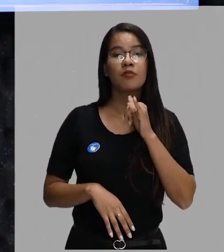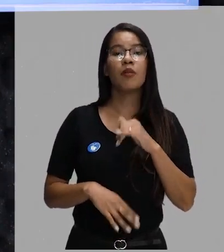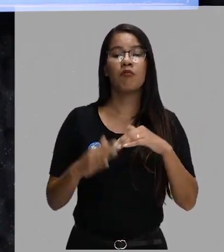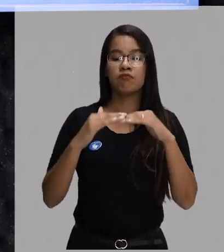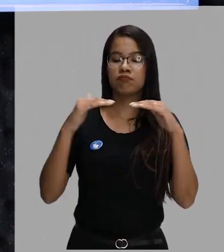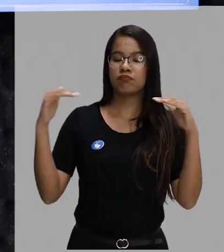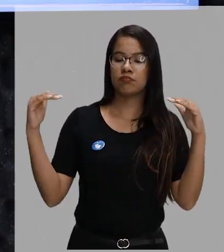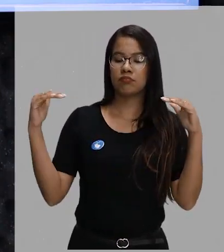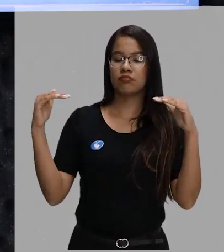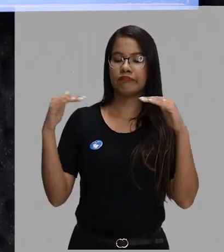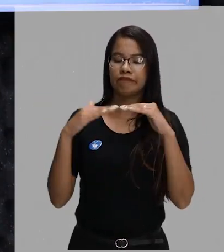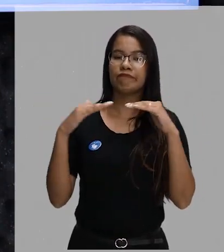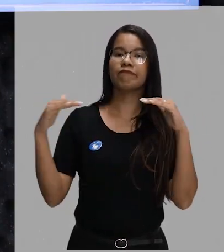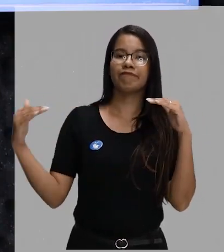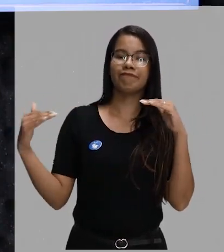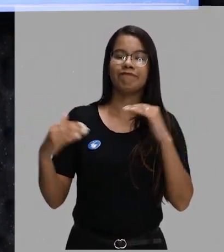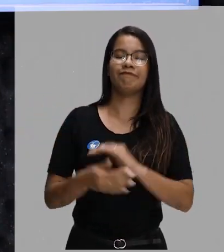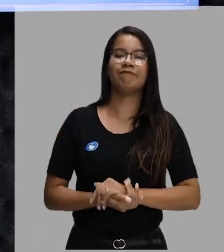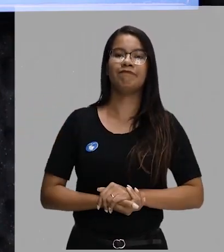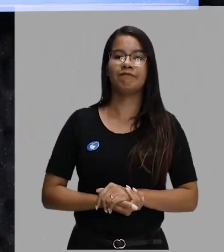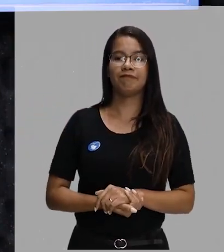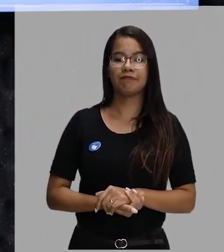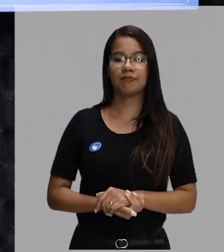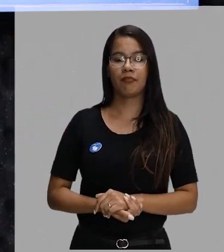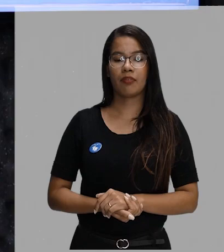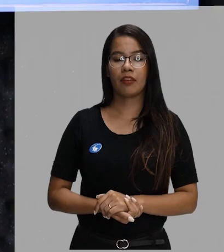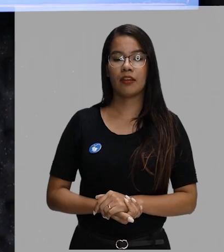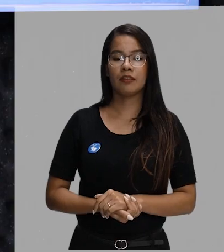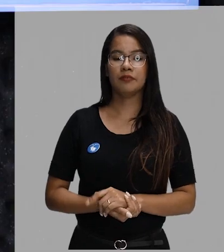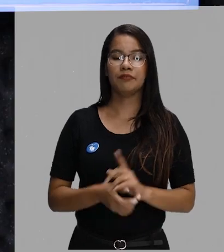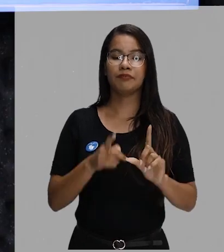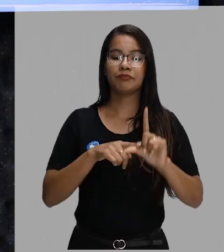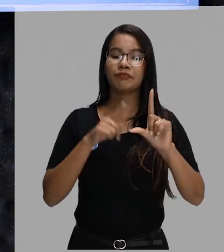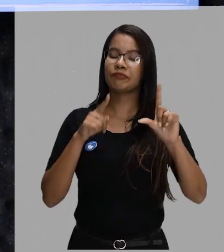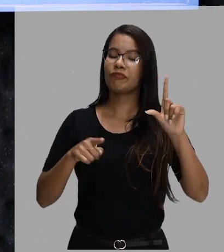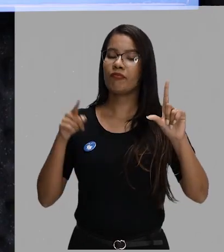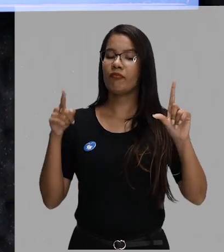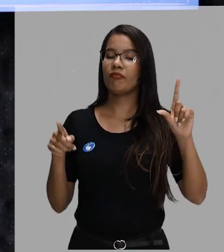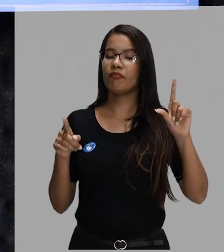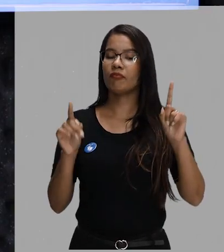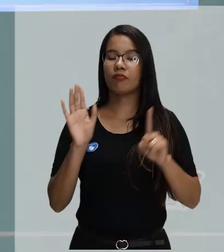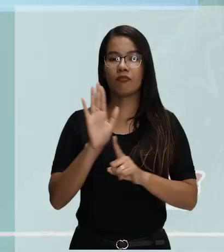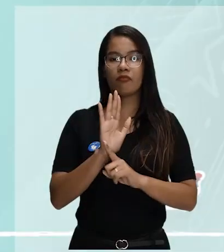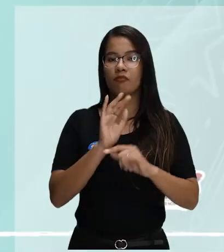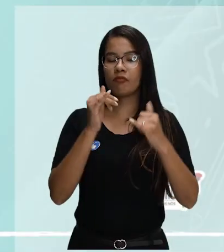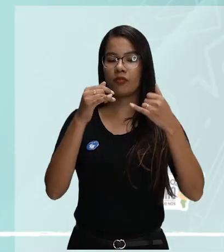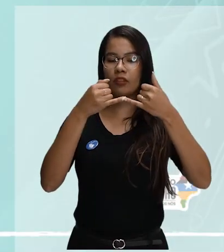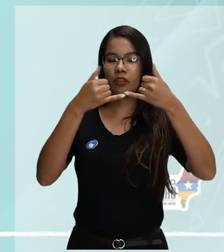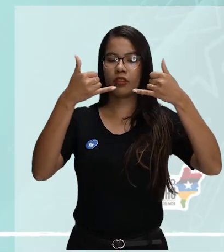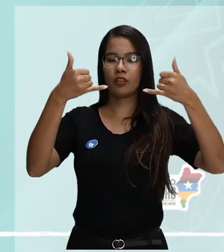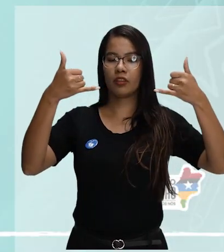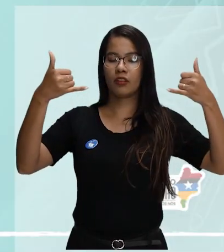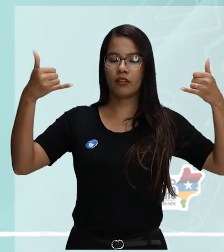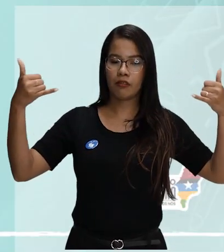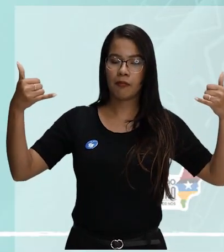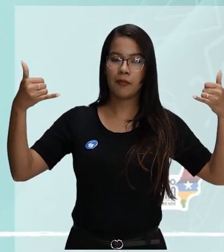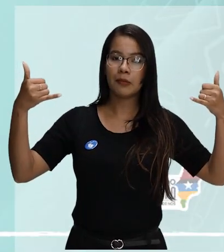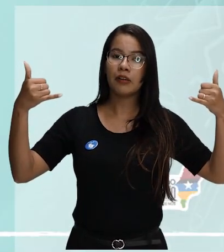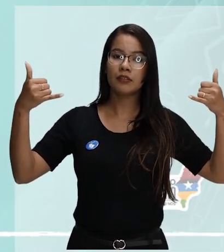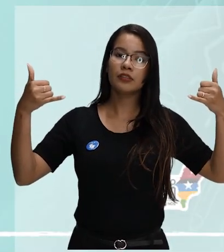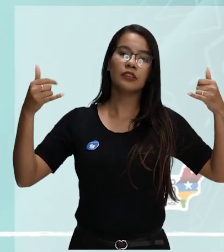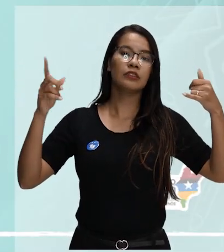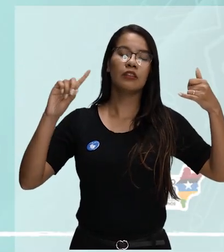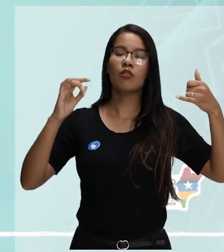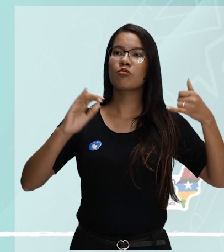constante. A sua velocidade em função do tempo. Aí o gráfico. Olha, o gráfico é uma reta paralela ao eixo x. Ó.